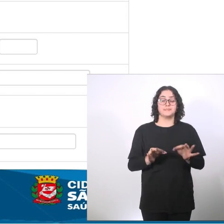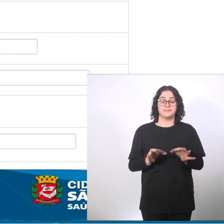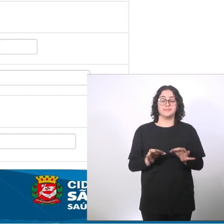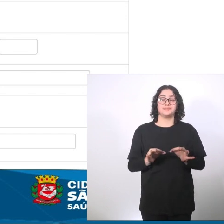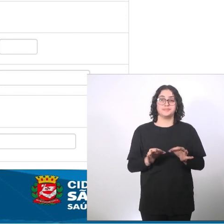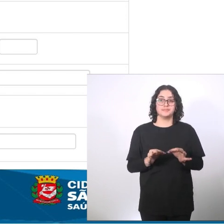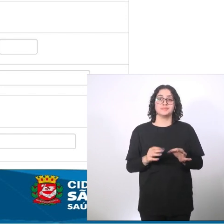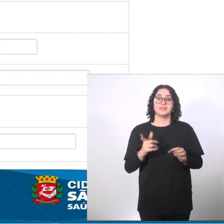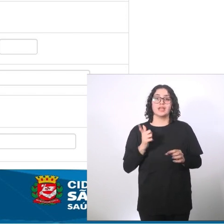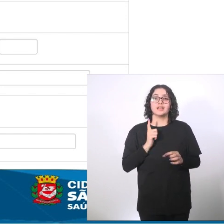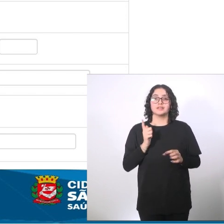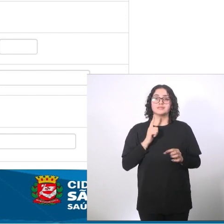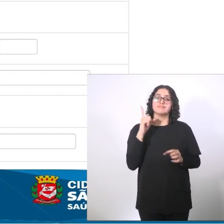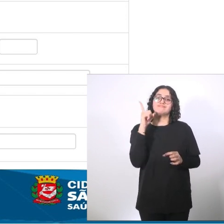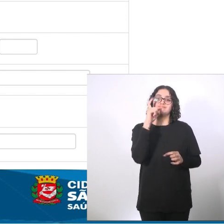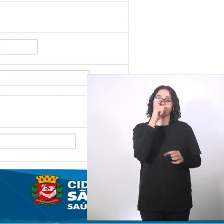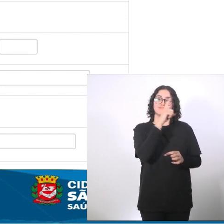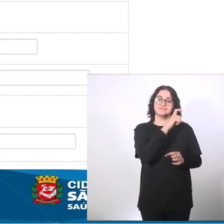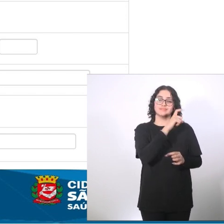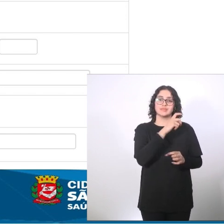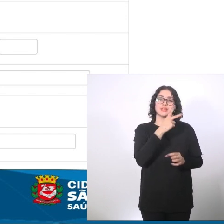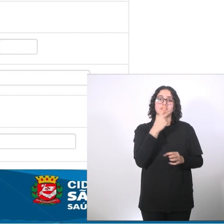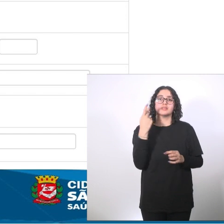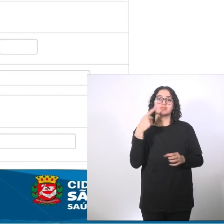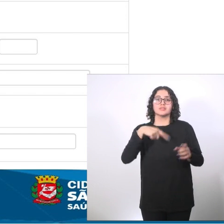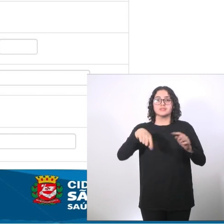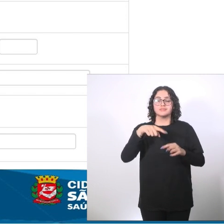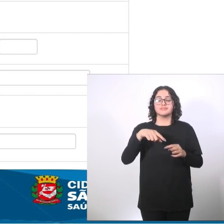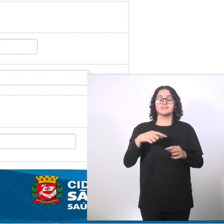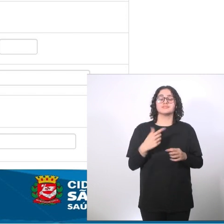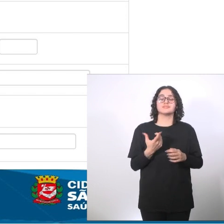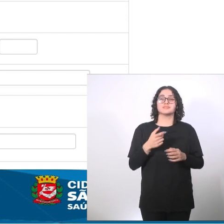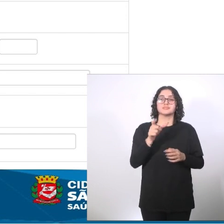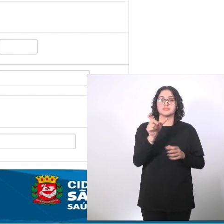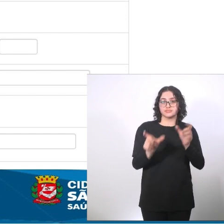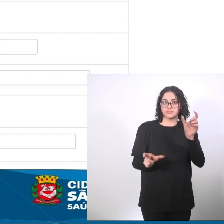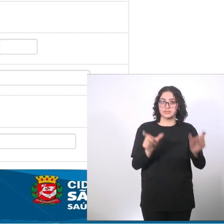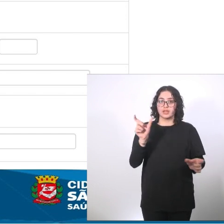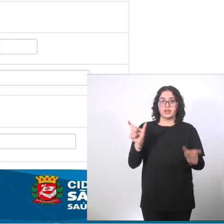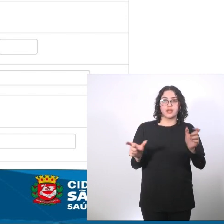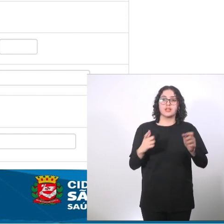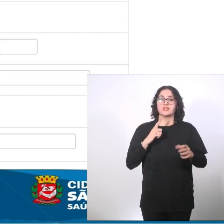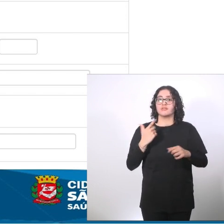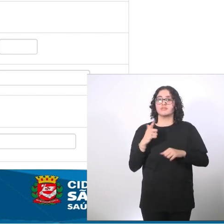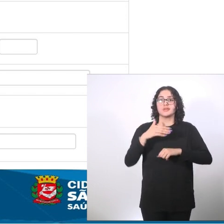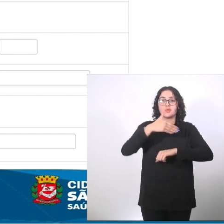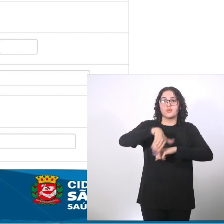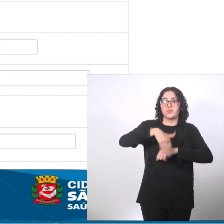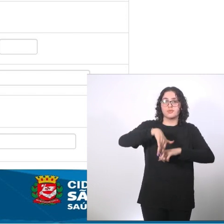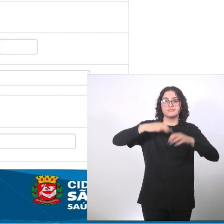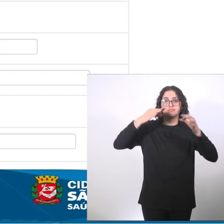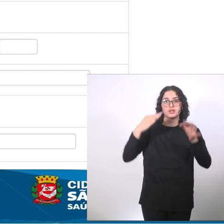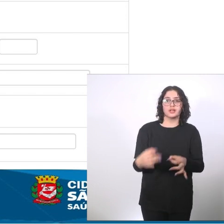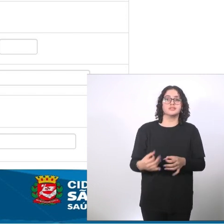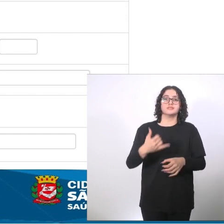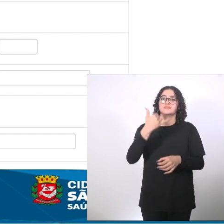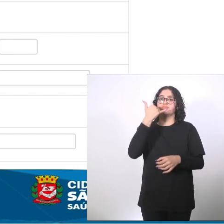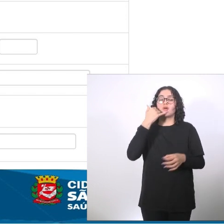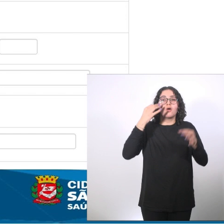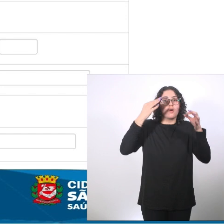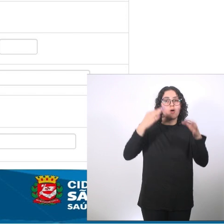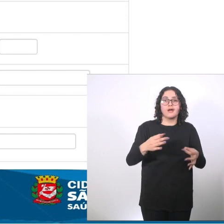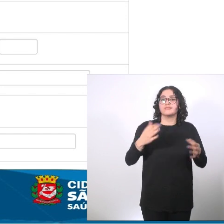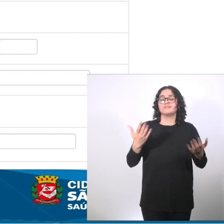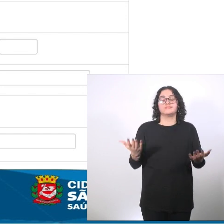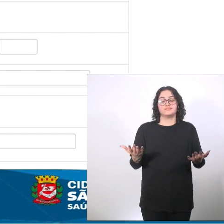temos tido algumas dificuldades de pacientes que não existe um endereço correto, um telefone correto, para que